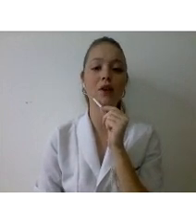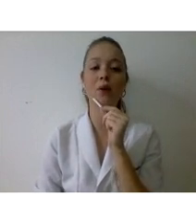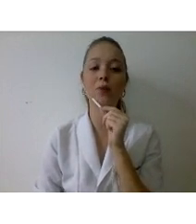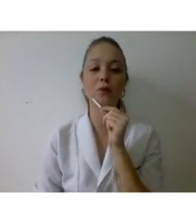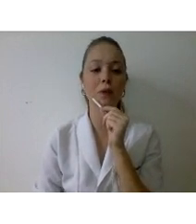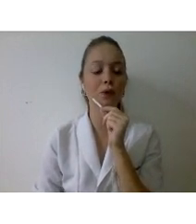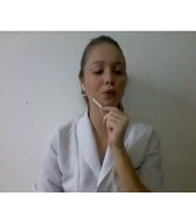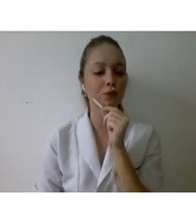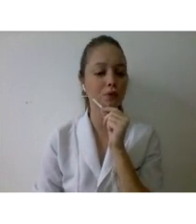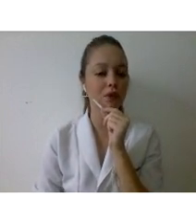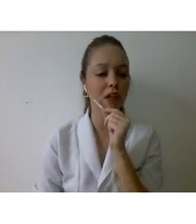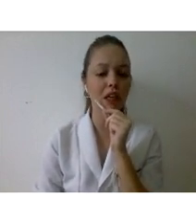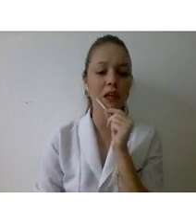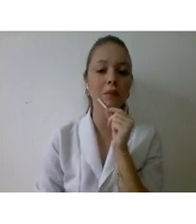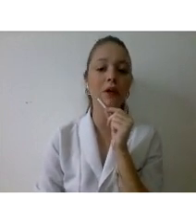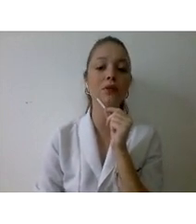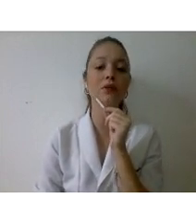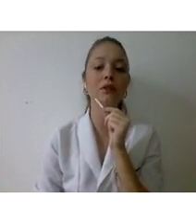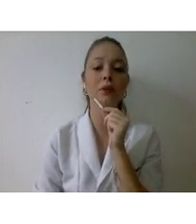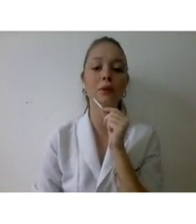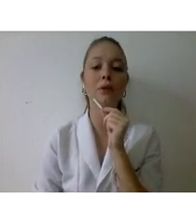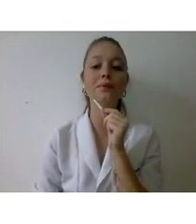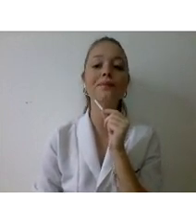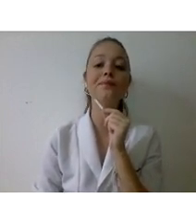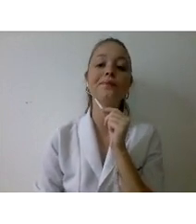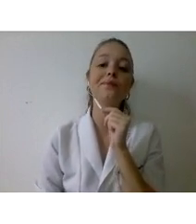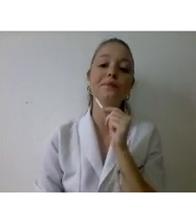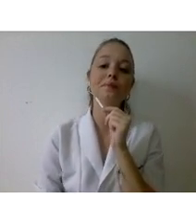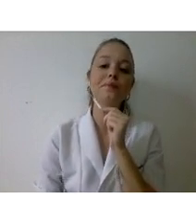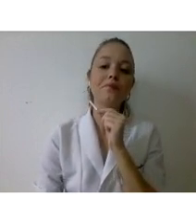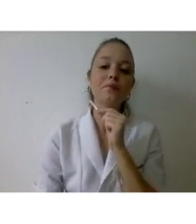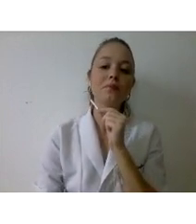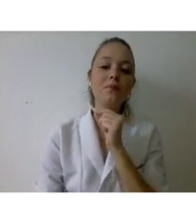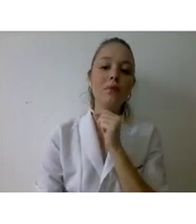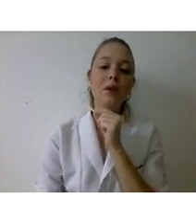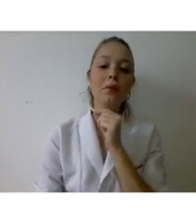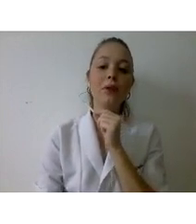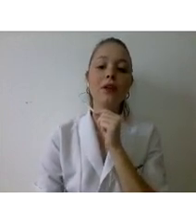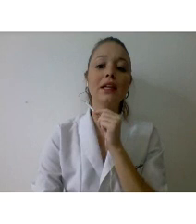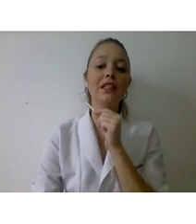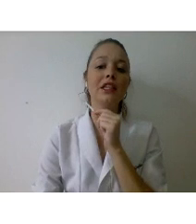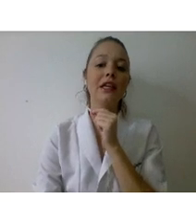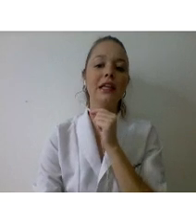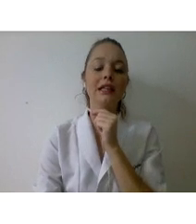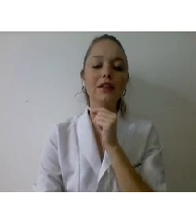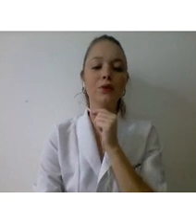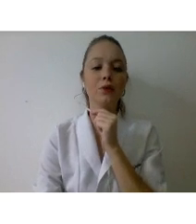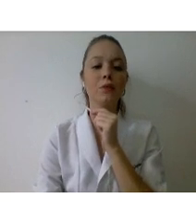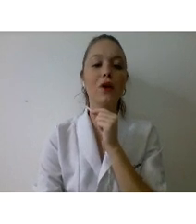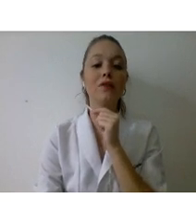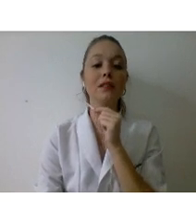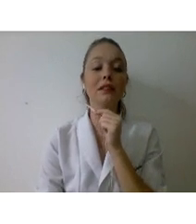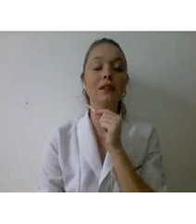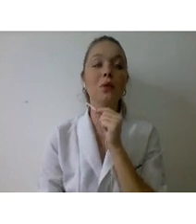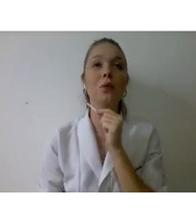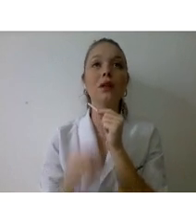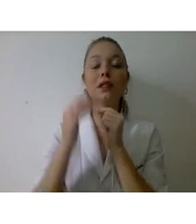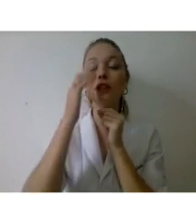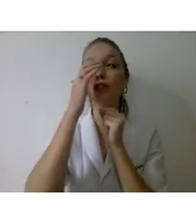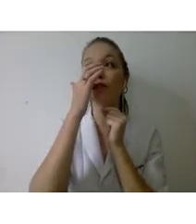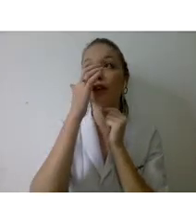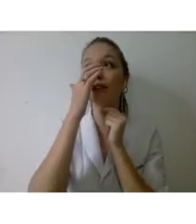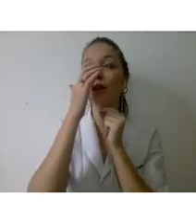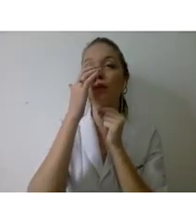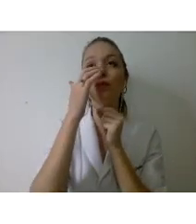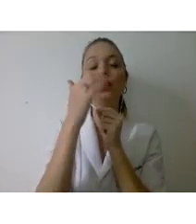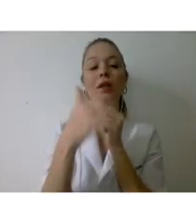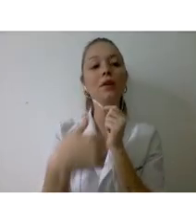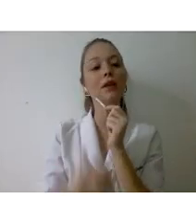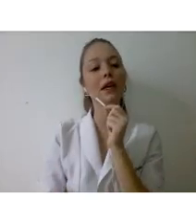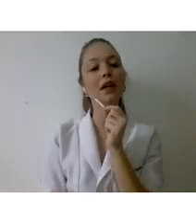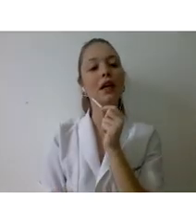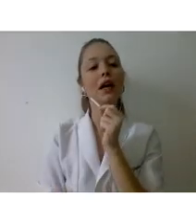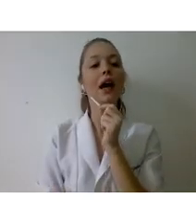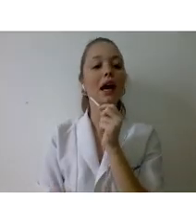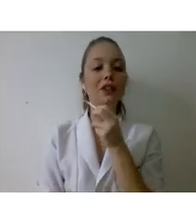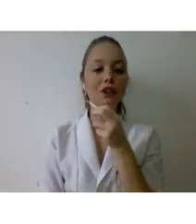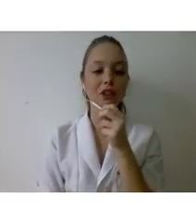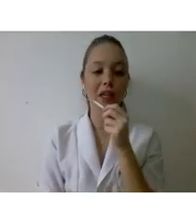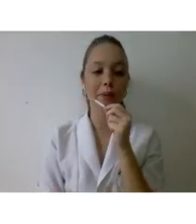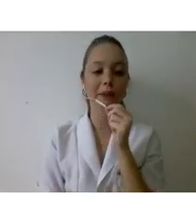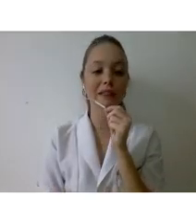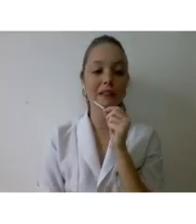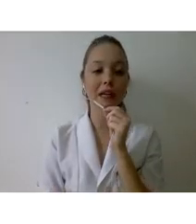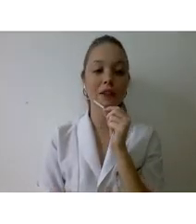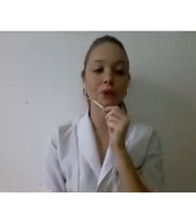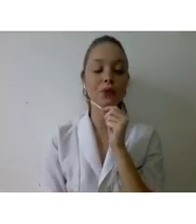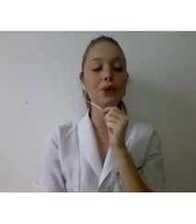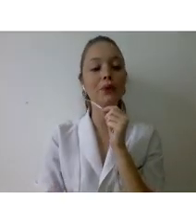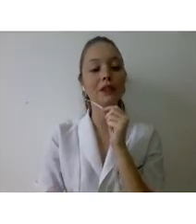crianças, assim como os produtos químicos, tá bom? Proteger a quina dos móveis. Então, quando a gente vai ter um filho, né? A